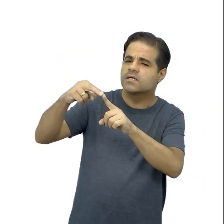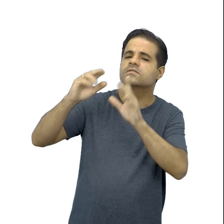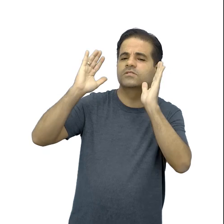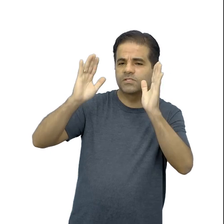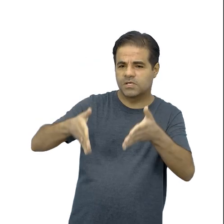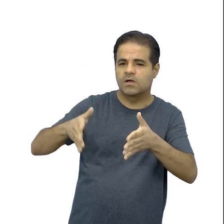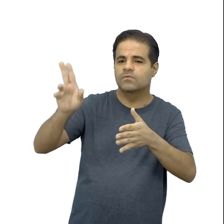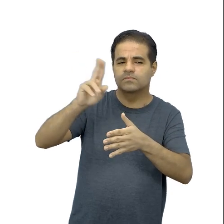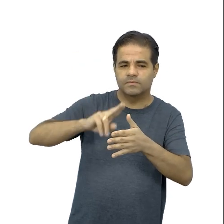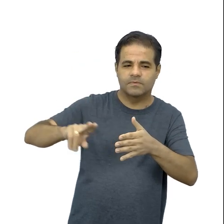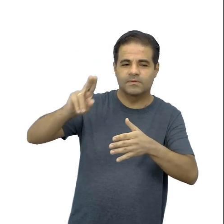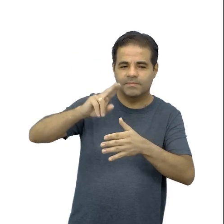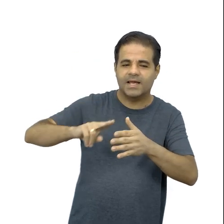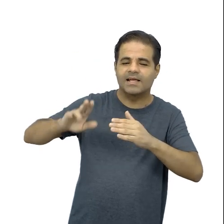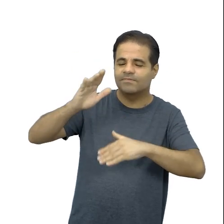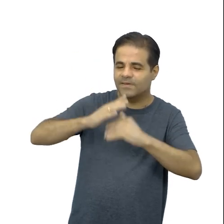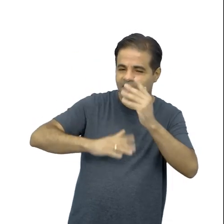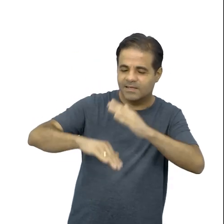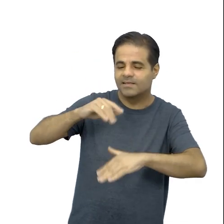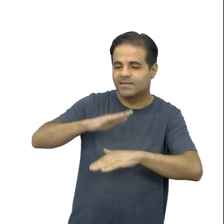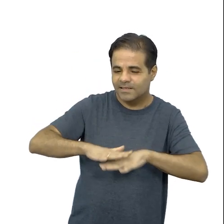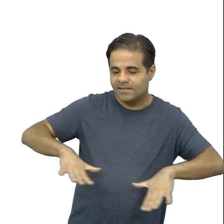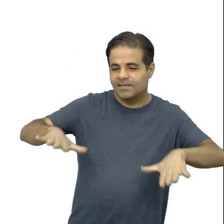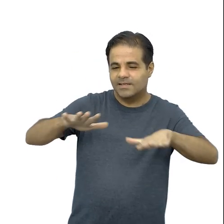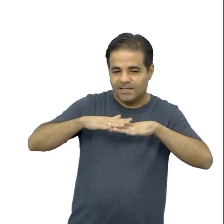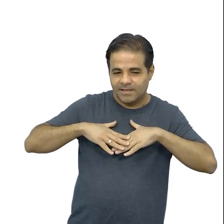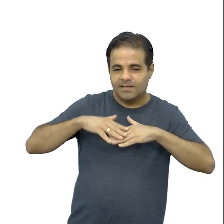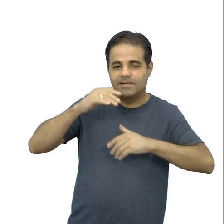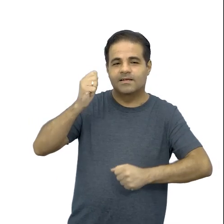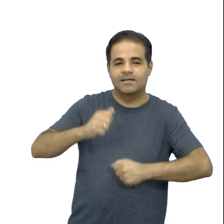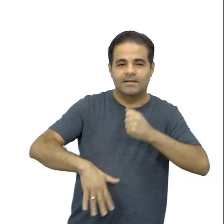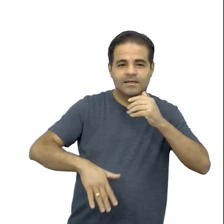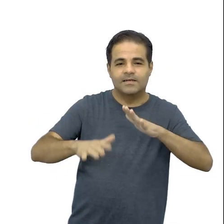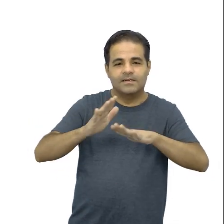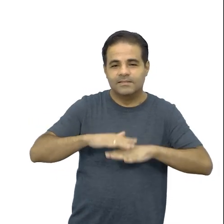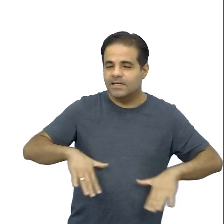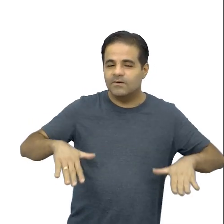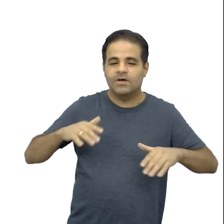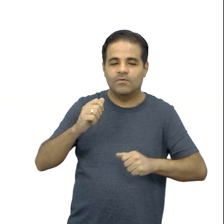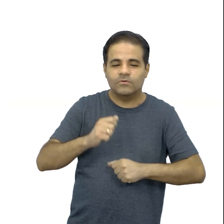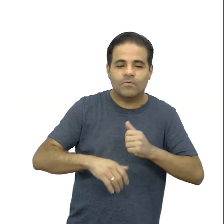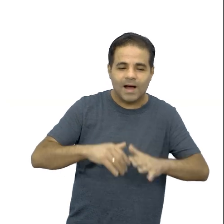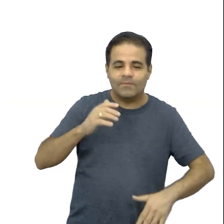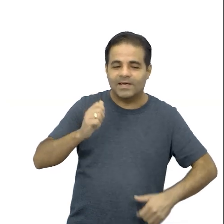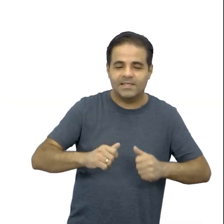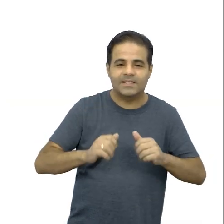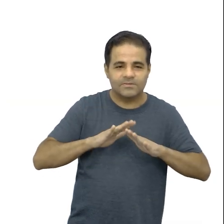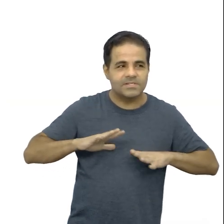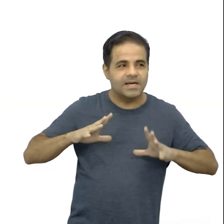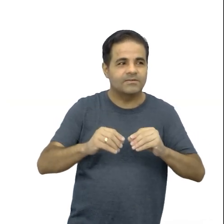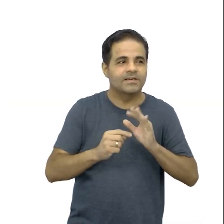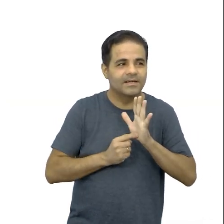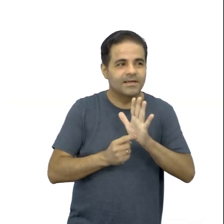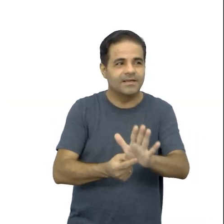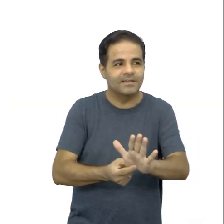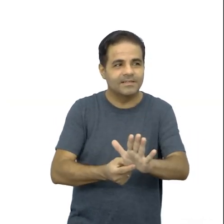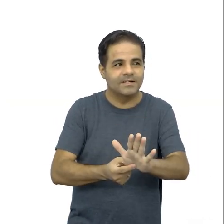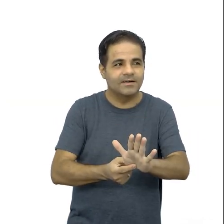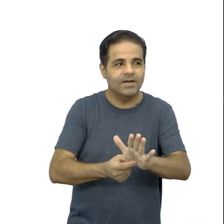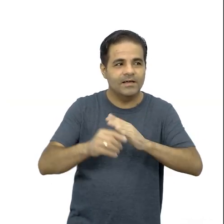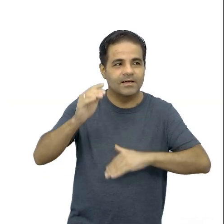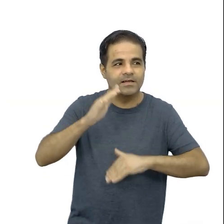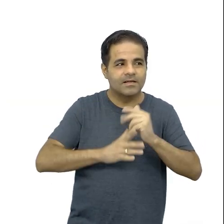nós utilizamos, tanto nessa tela como nessa outra, tá certo? E finalizo a minha apresentação deixando aqui uma